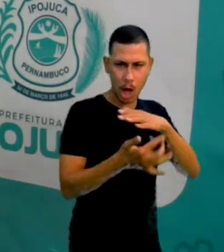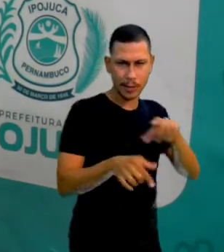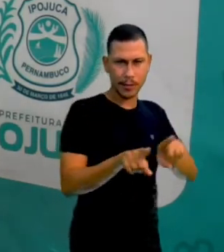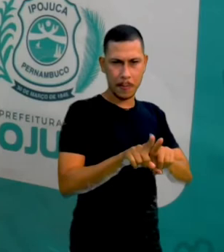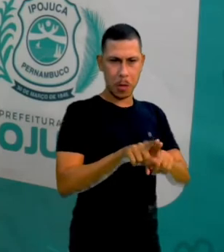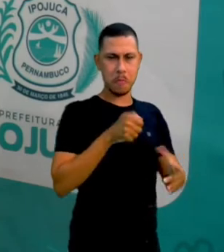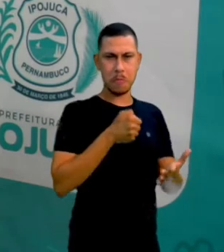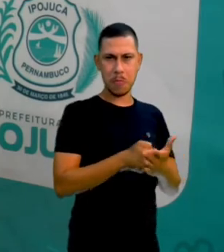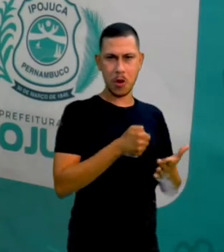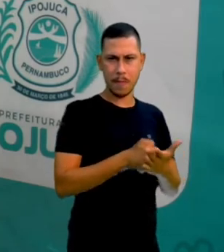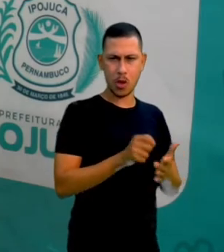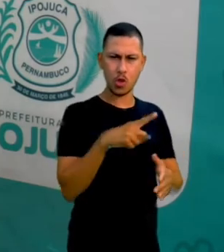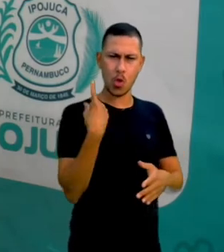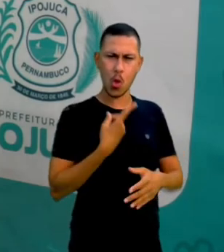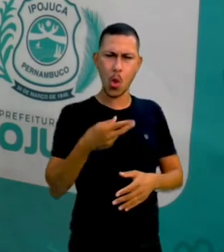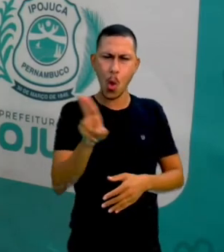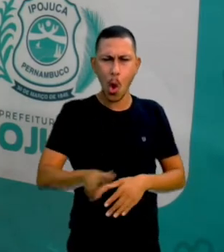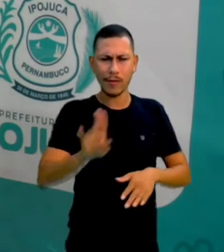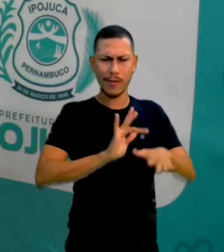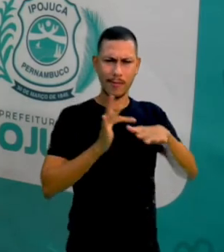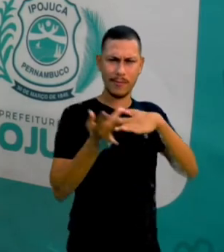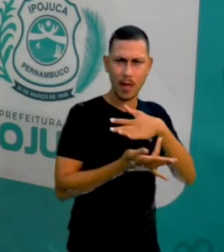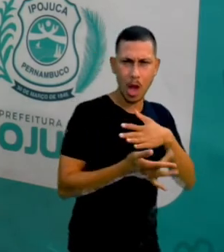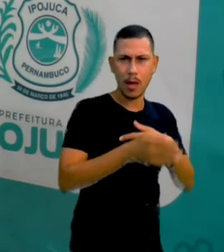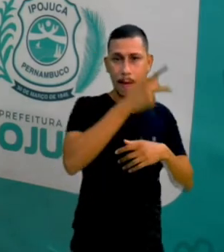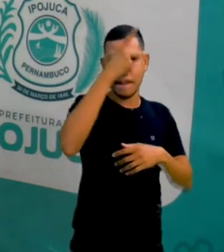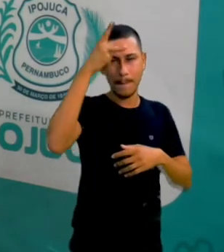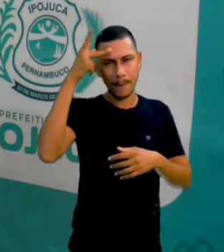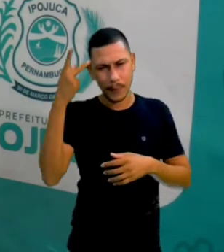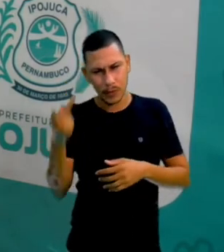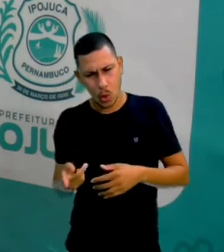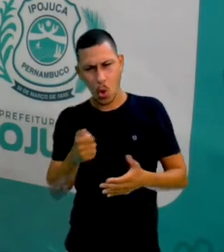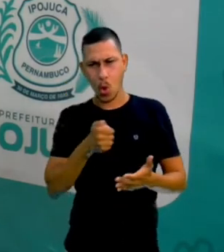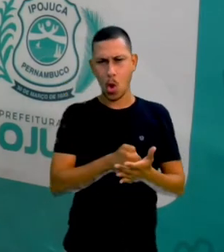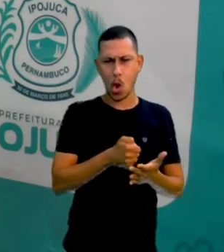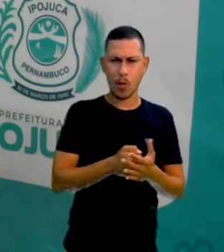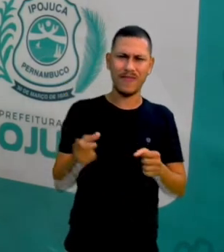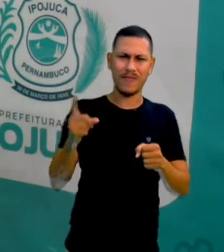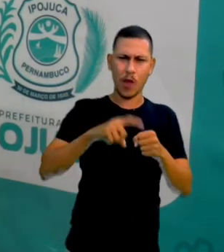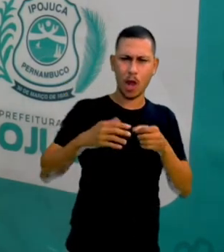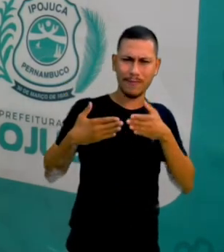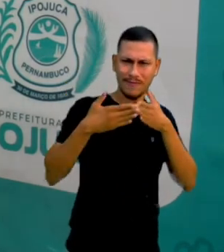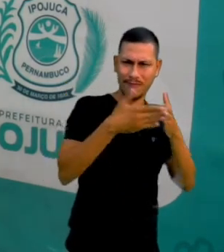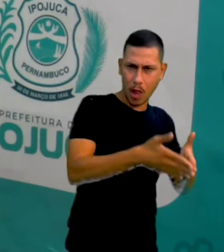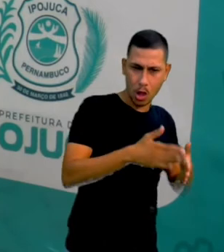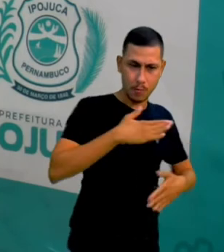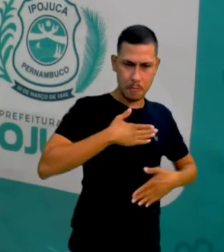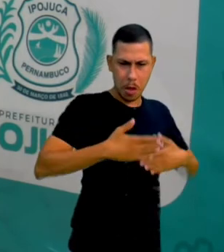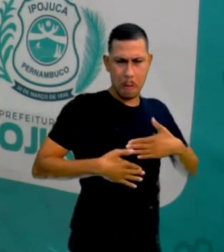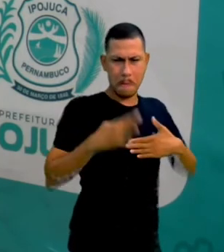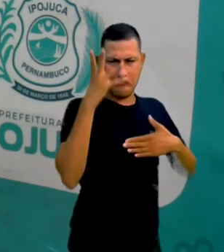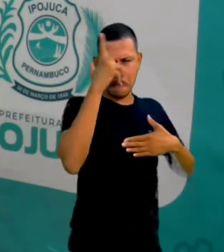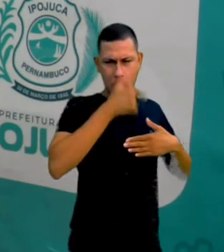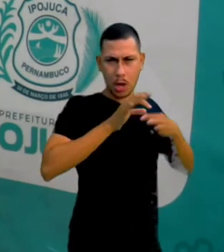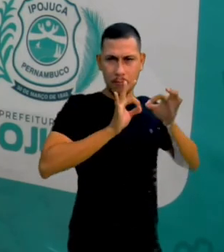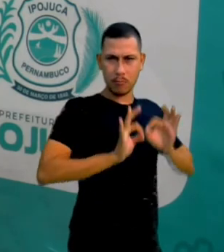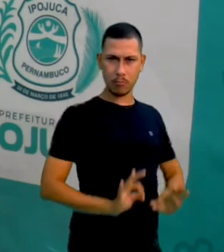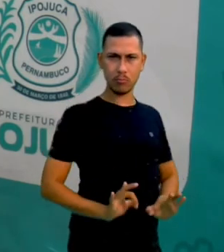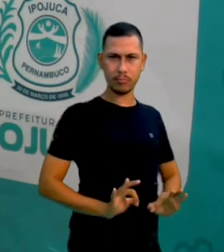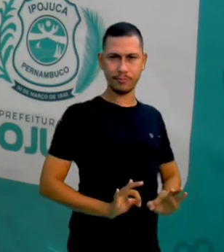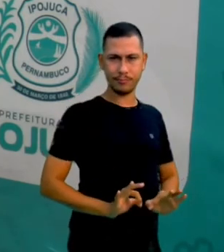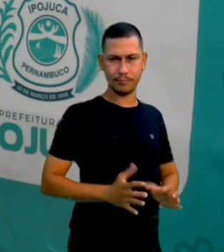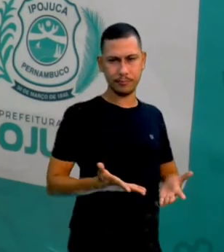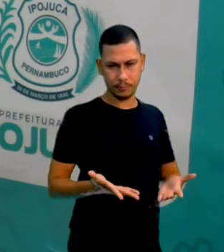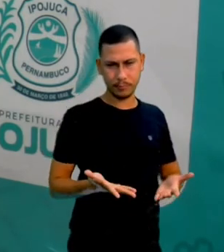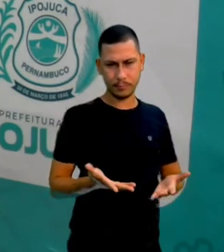Quando a gente acessa as mídias sociais, a gente vê pessoas voltadas para aquele padrão de beleza, né? Uma coisa